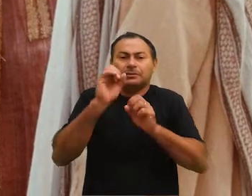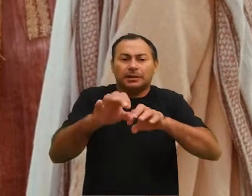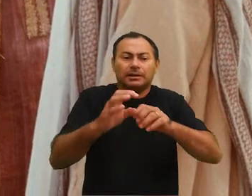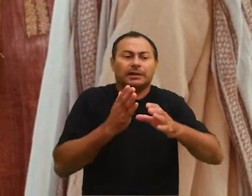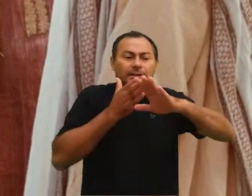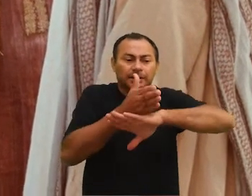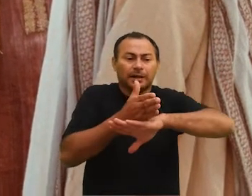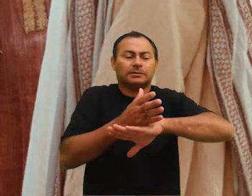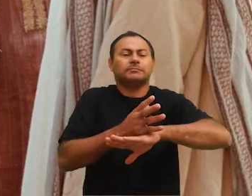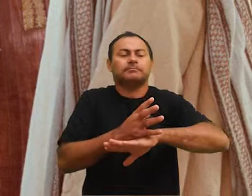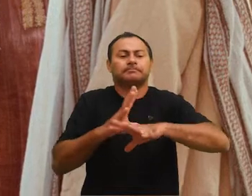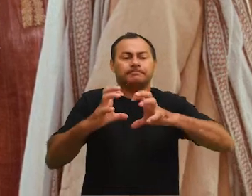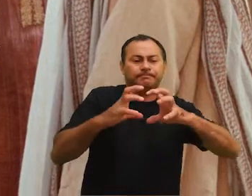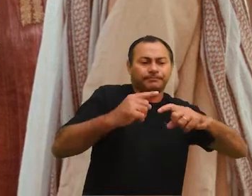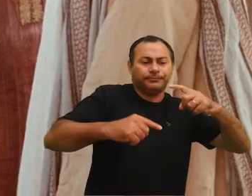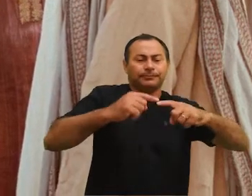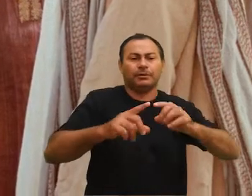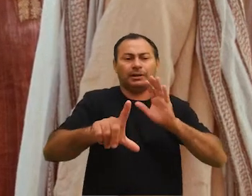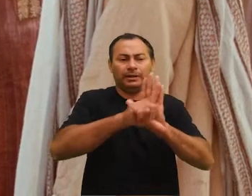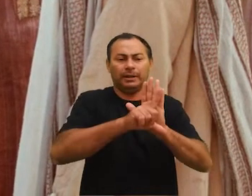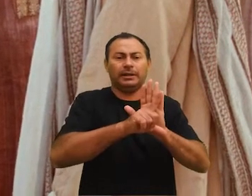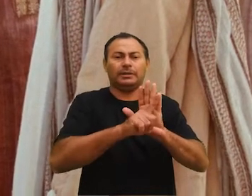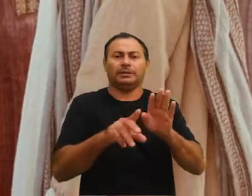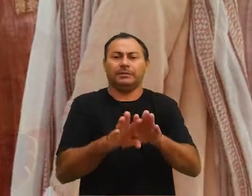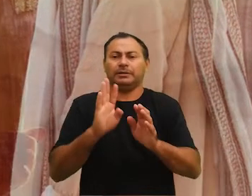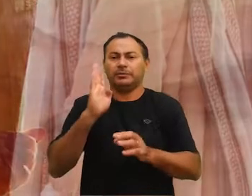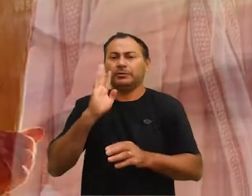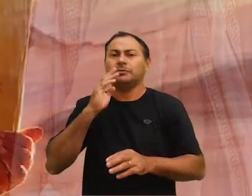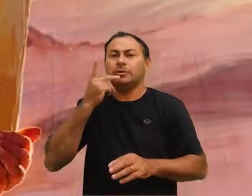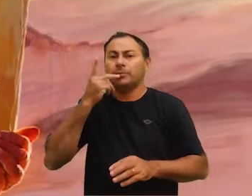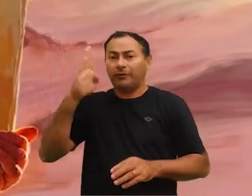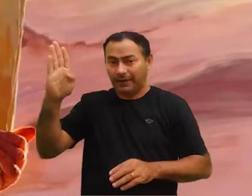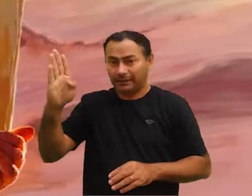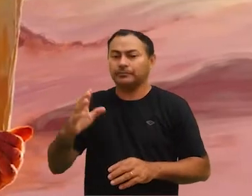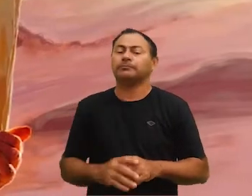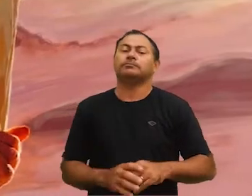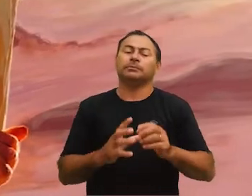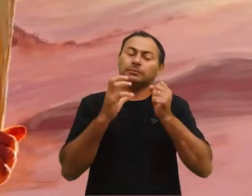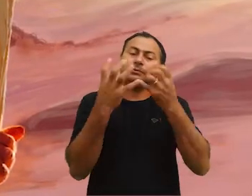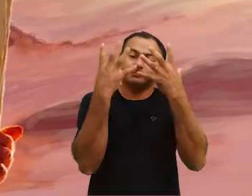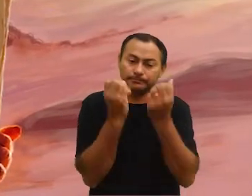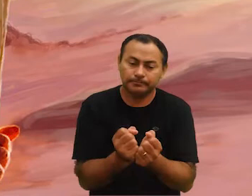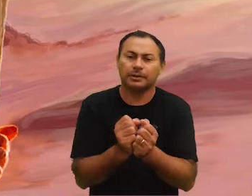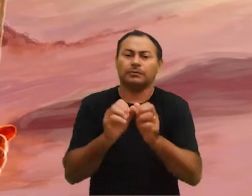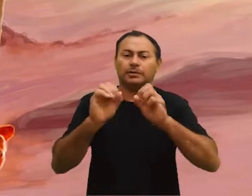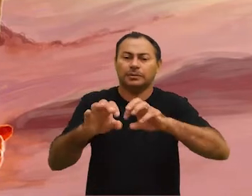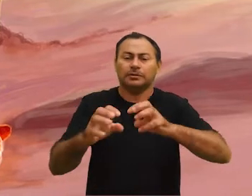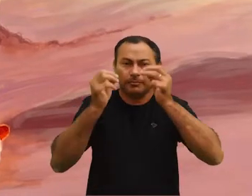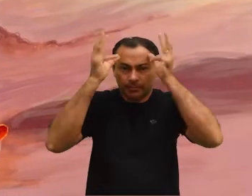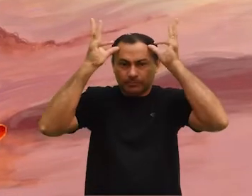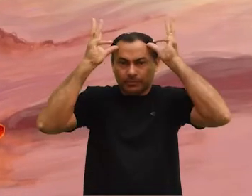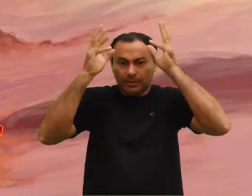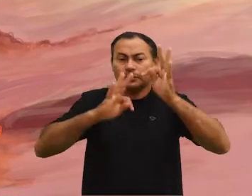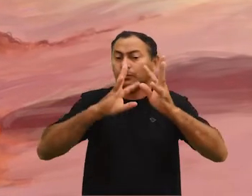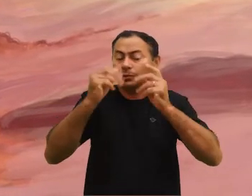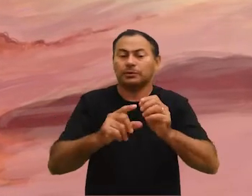seu ensino que entrasse em conflito com o espírito da lei e os profetas. Eles podiam tomar o ensino de Moisés e